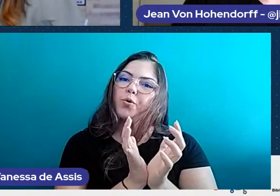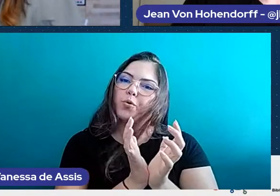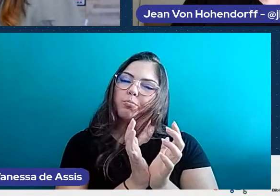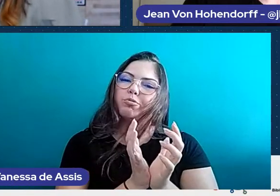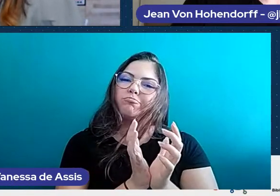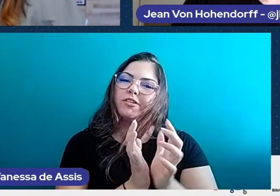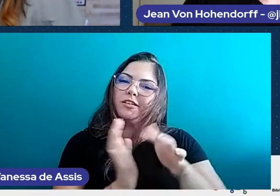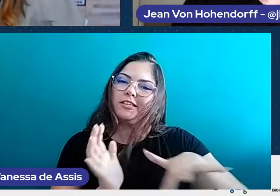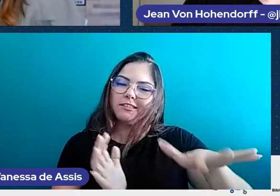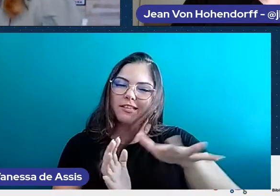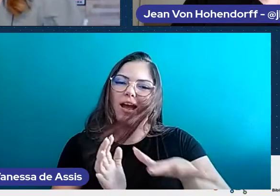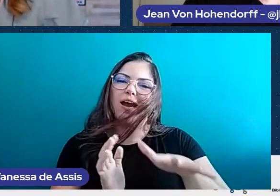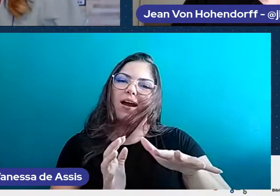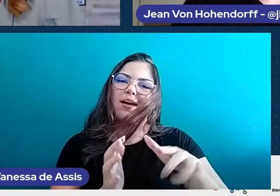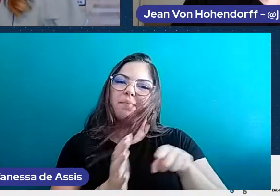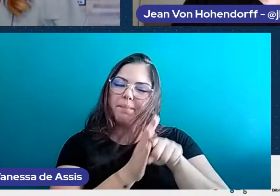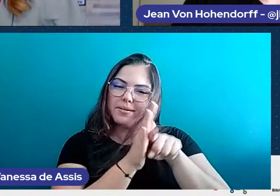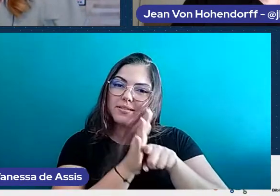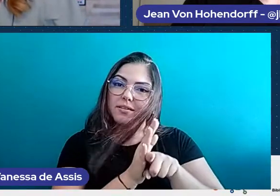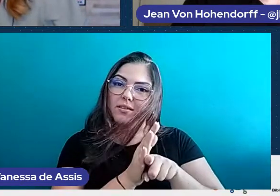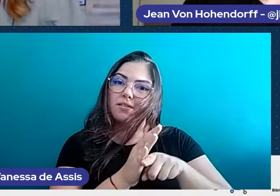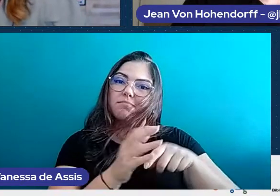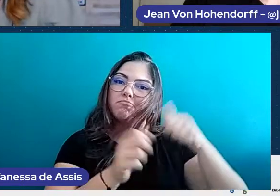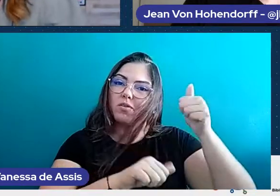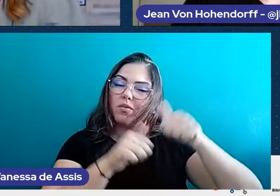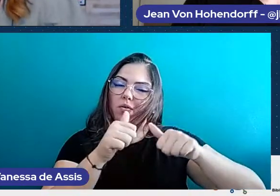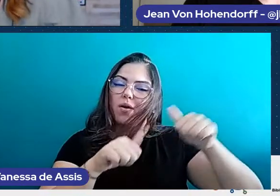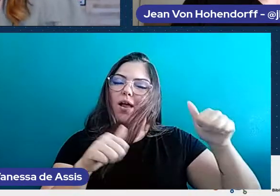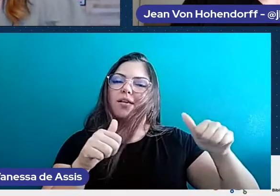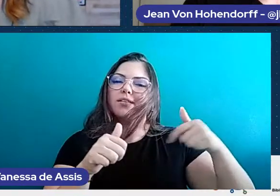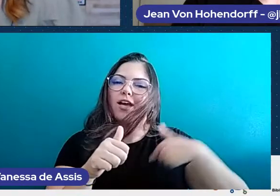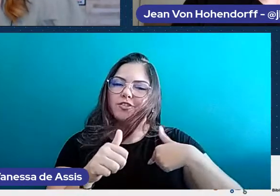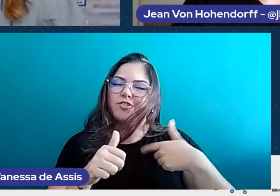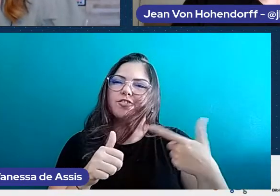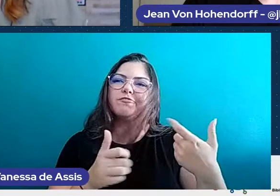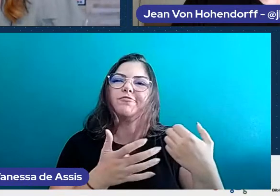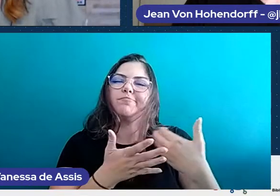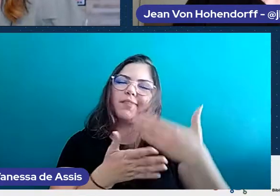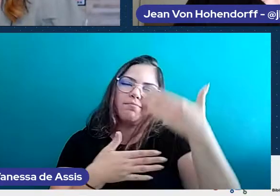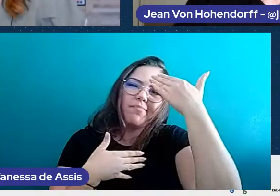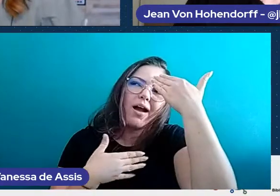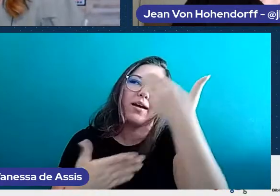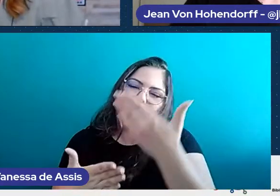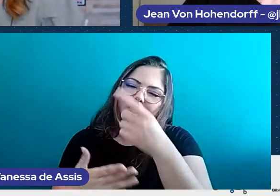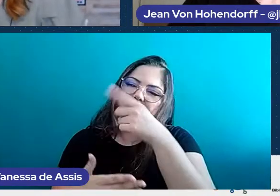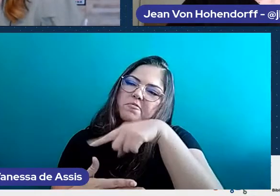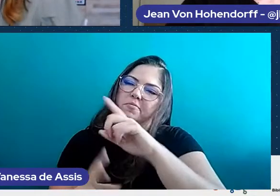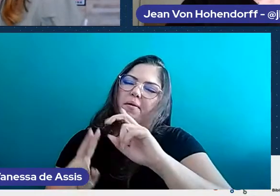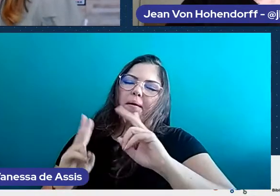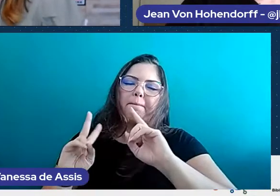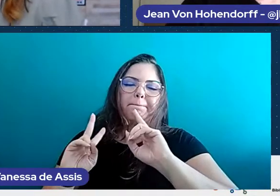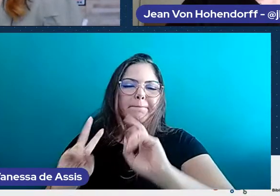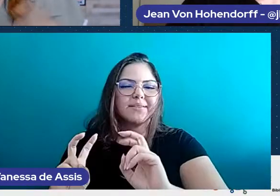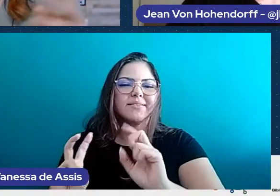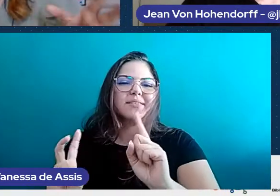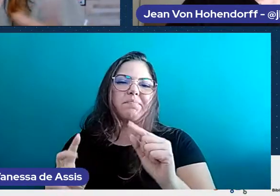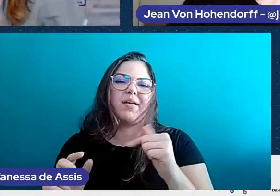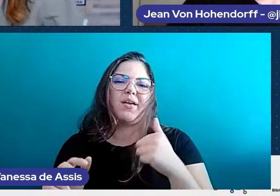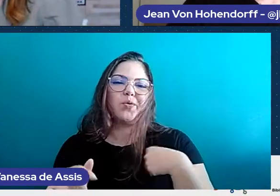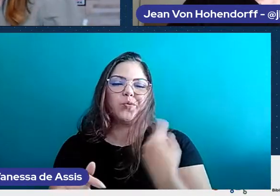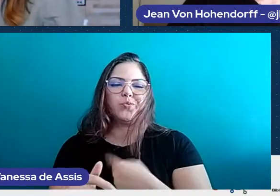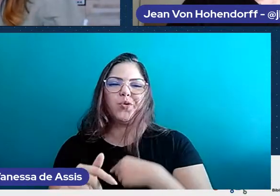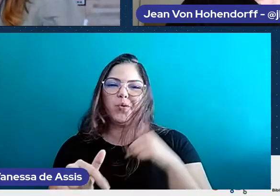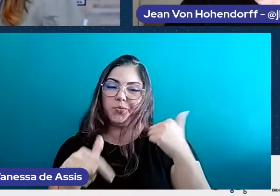qualitativa, por essa percepção tão clara, né, que você trouxe aqui para nós hoje. Essa